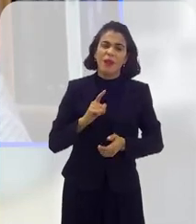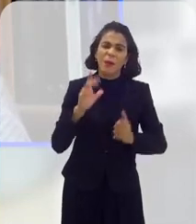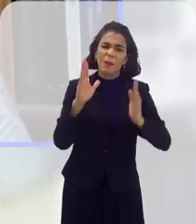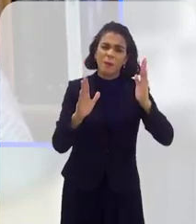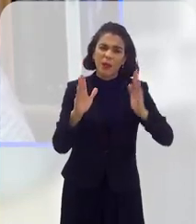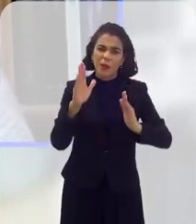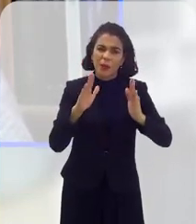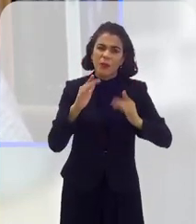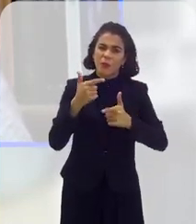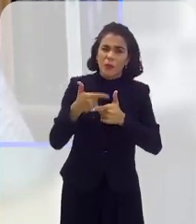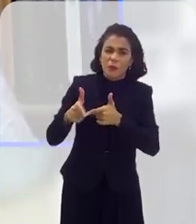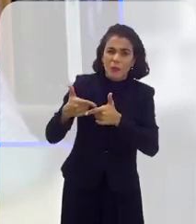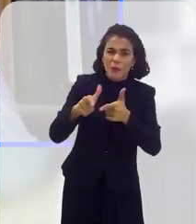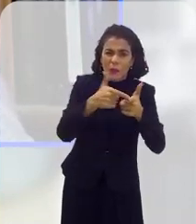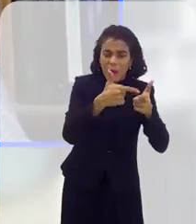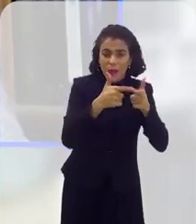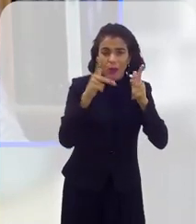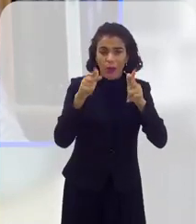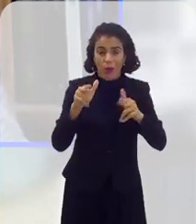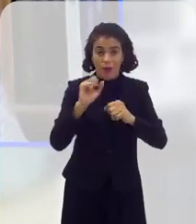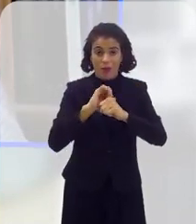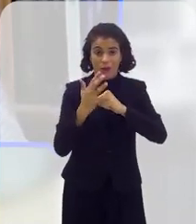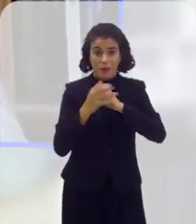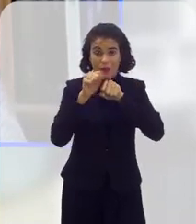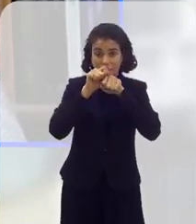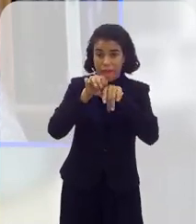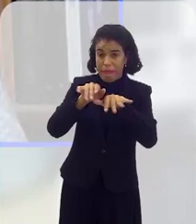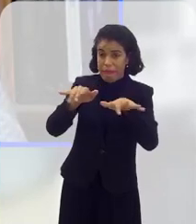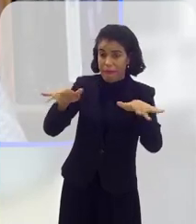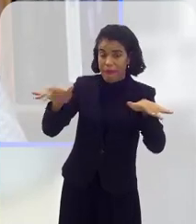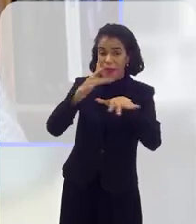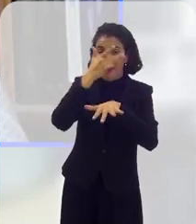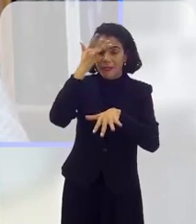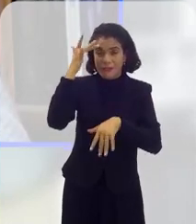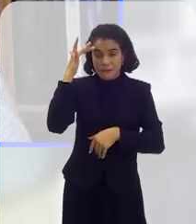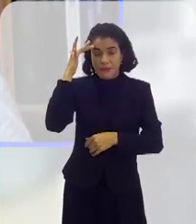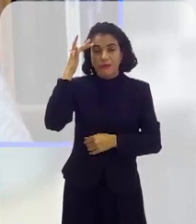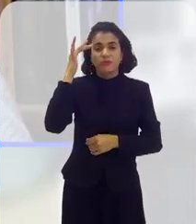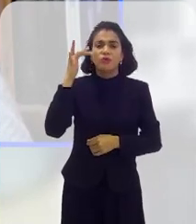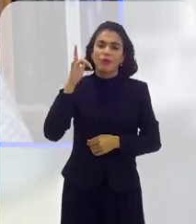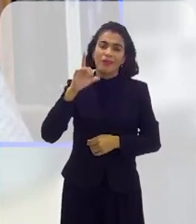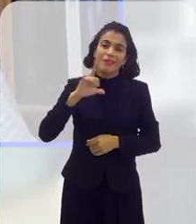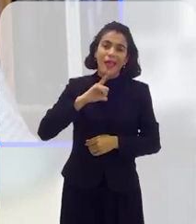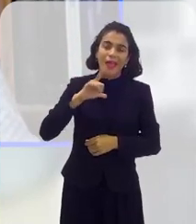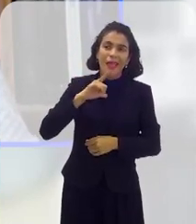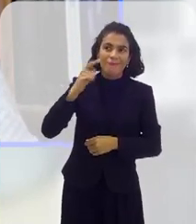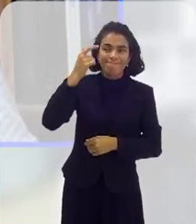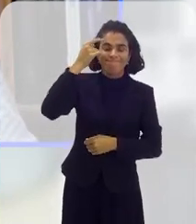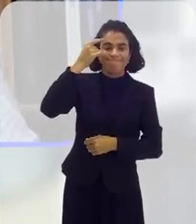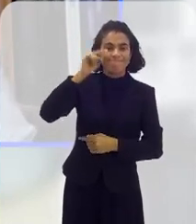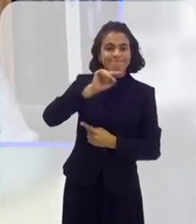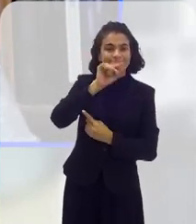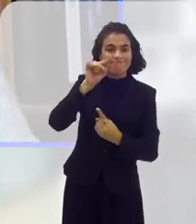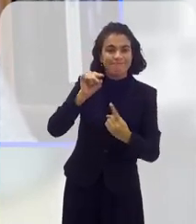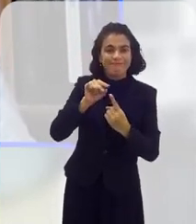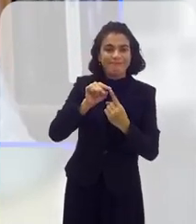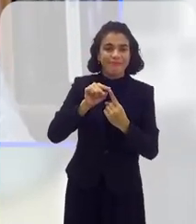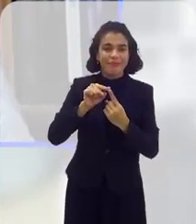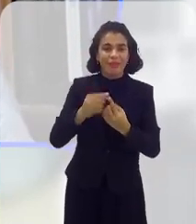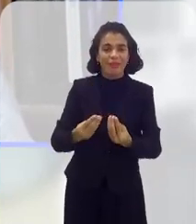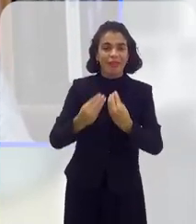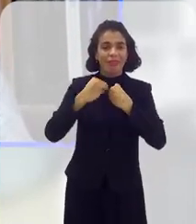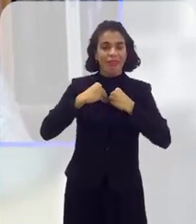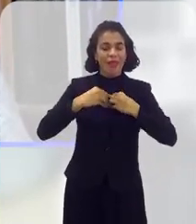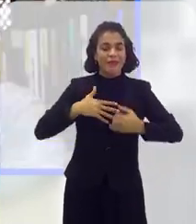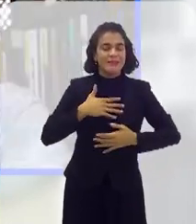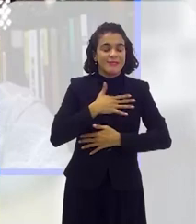um período de crise, um período como foi o período da pandemia, as pessoas tendem a trazer dar prazer para